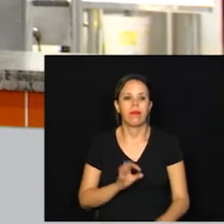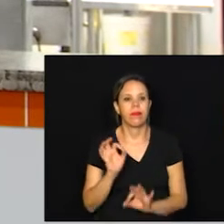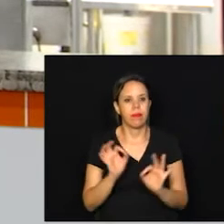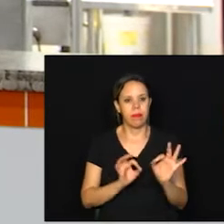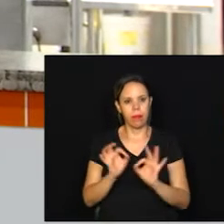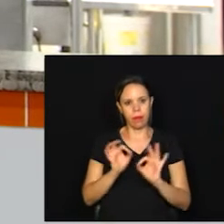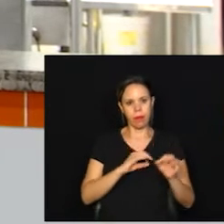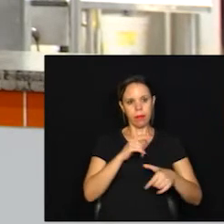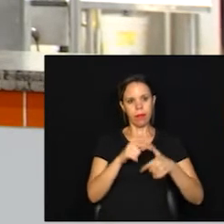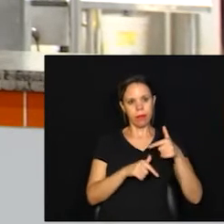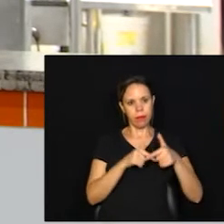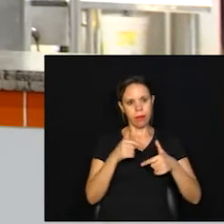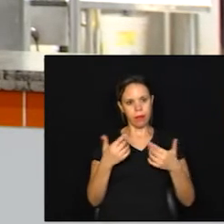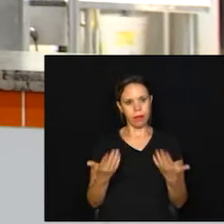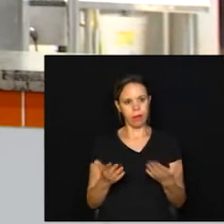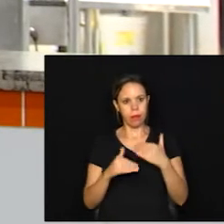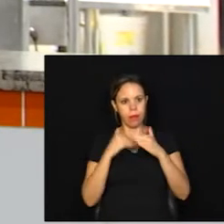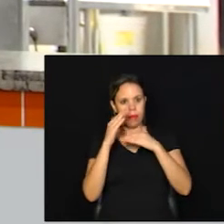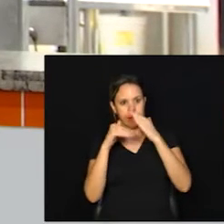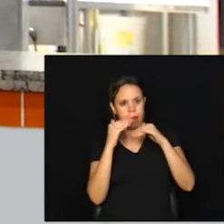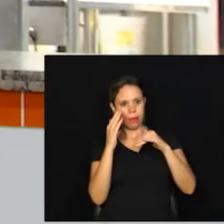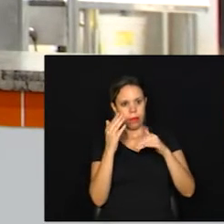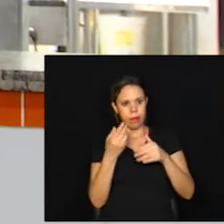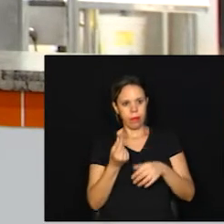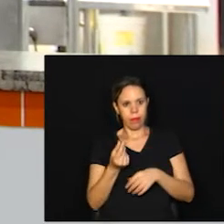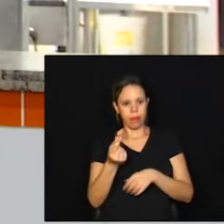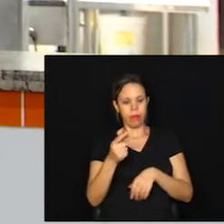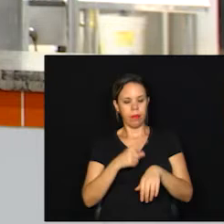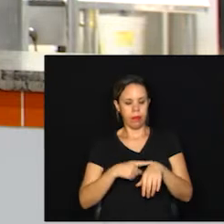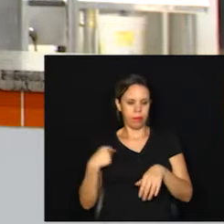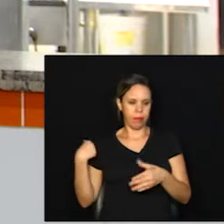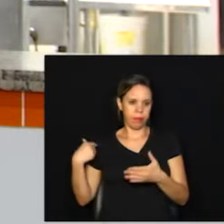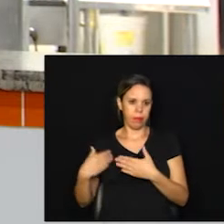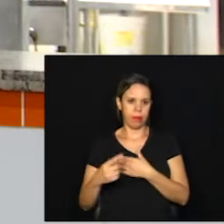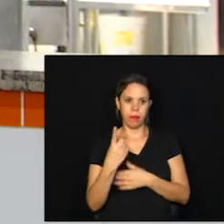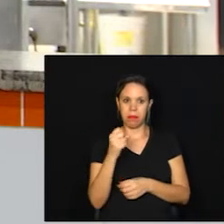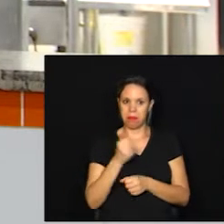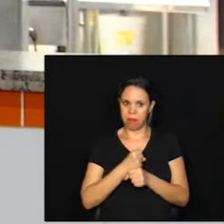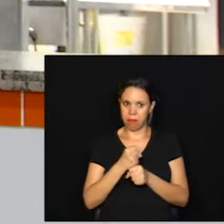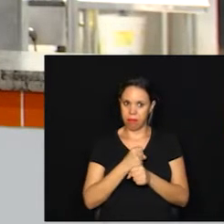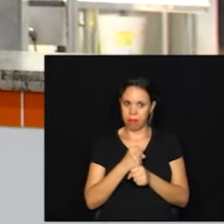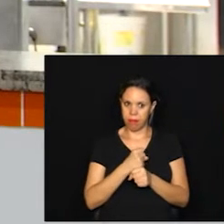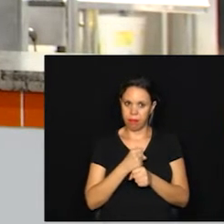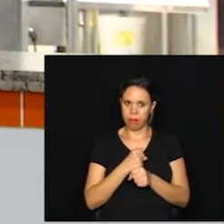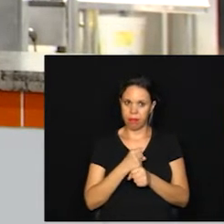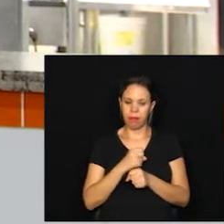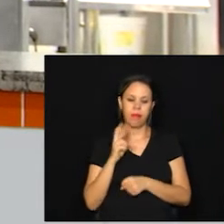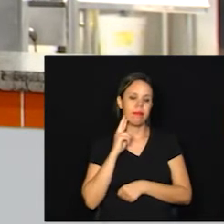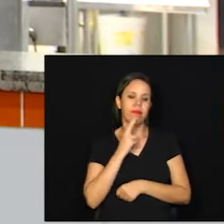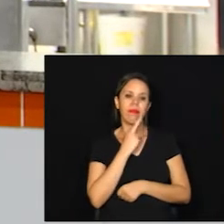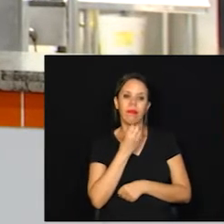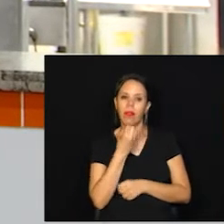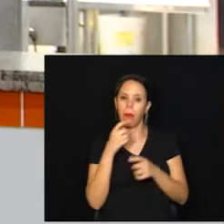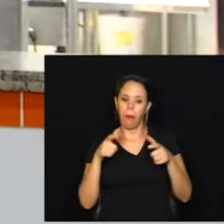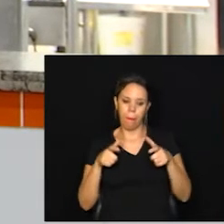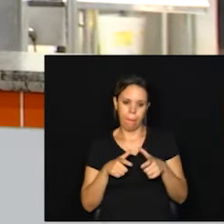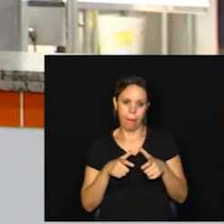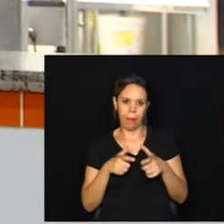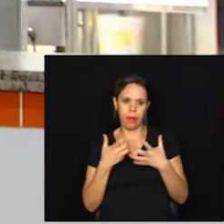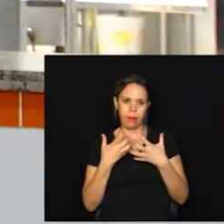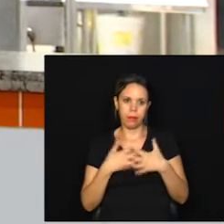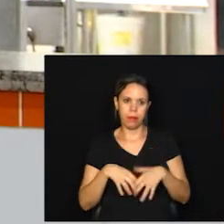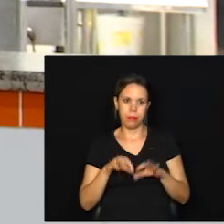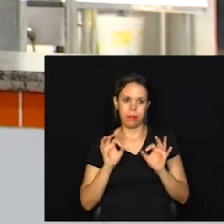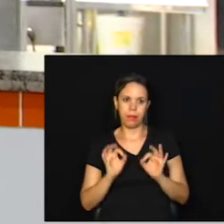todo esse trabalho desenvolvido há tanto tempo aqui em Campinas, já são mais de 18 anos do restaurante Bom Prato